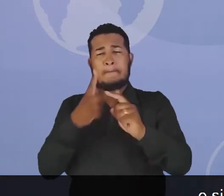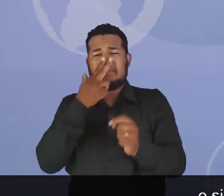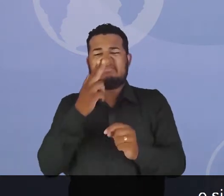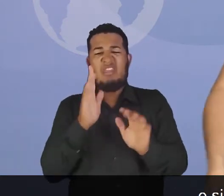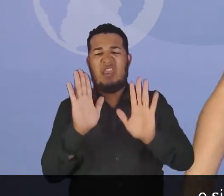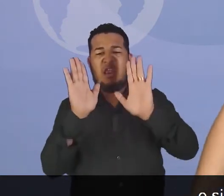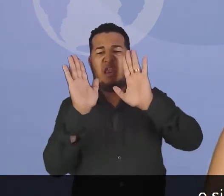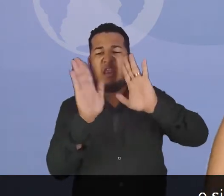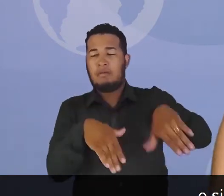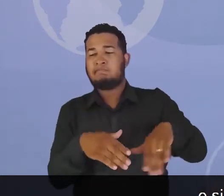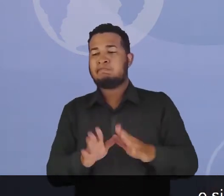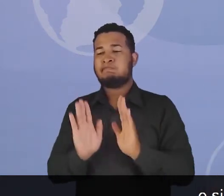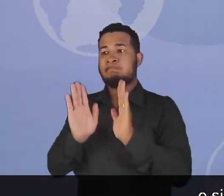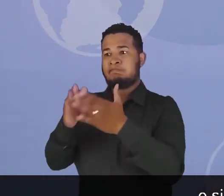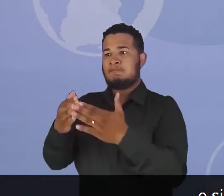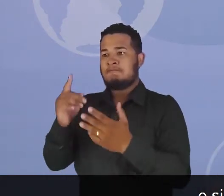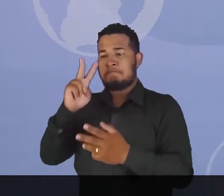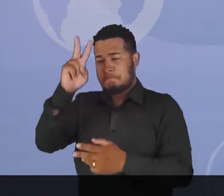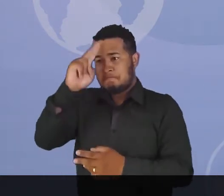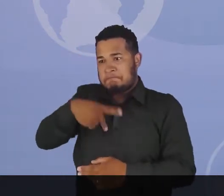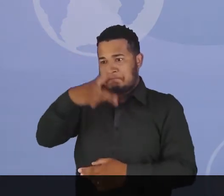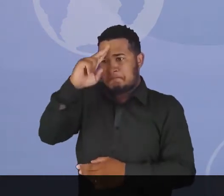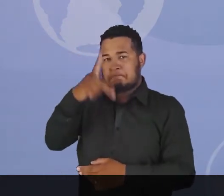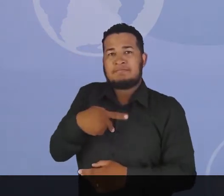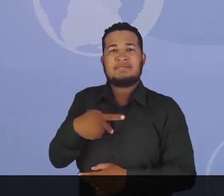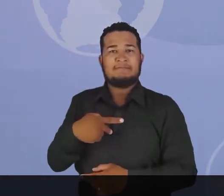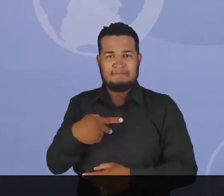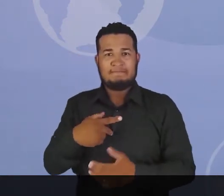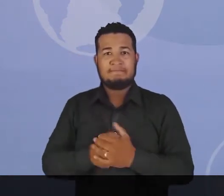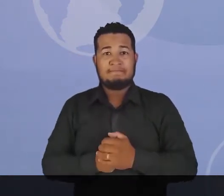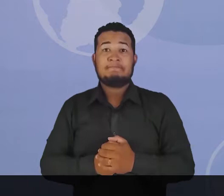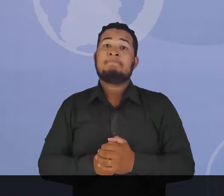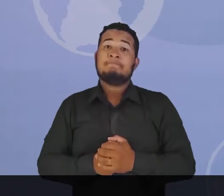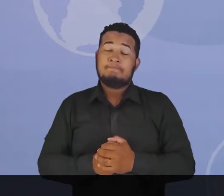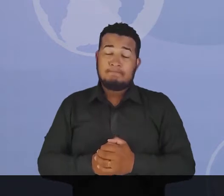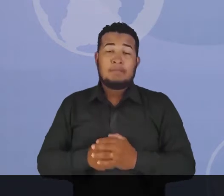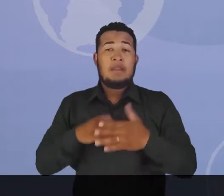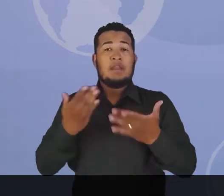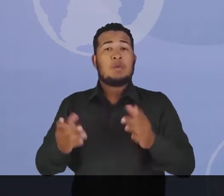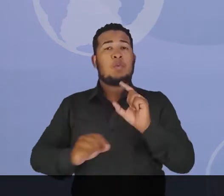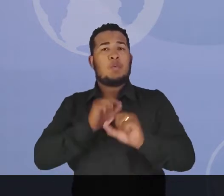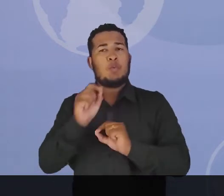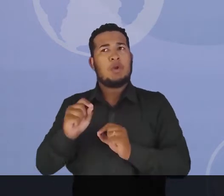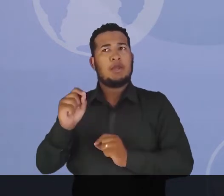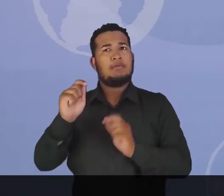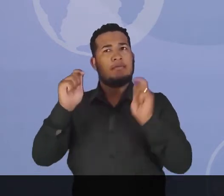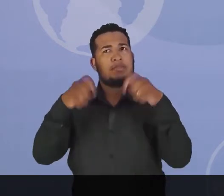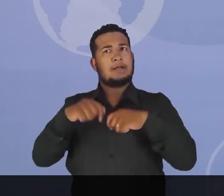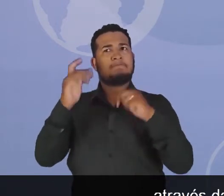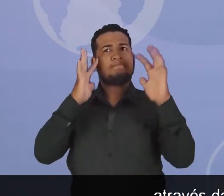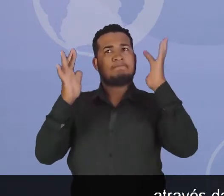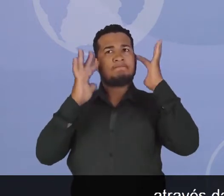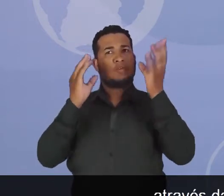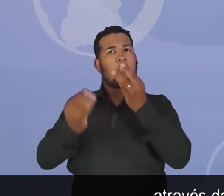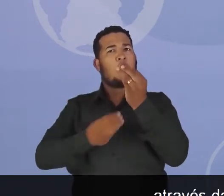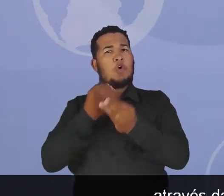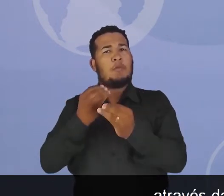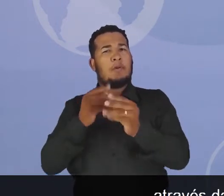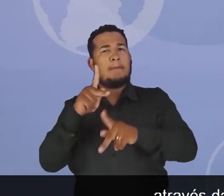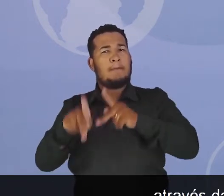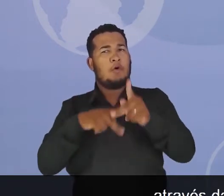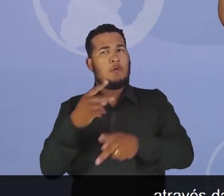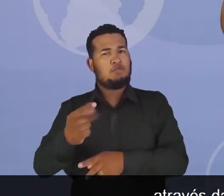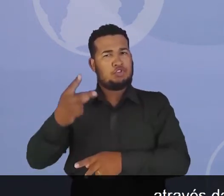vazão aos seus desejos individuais. A gente aqui, então, pode ver como que os antigos, através da ética